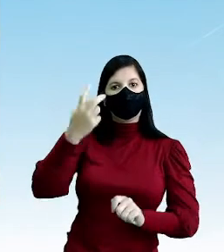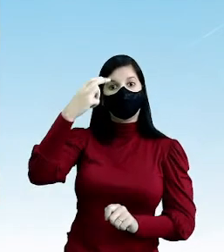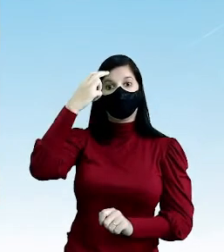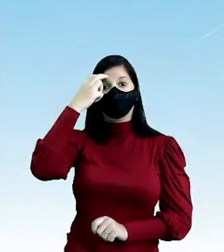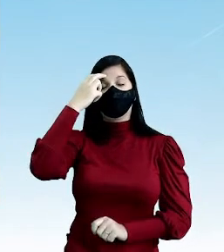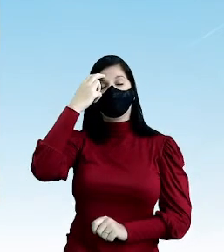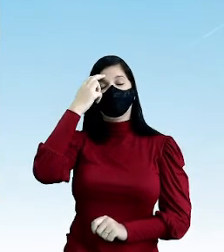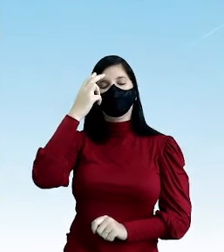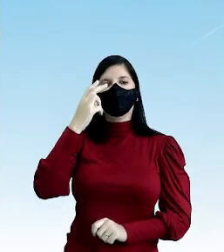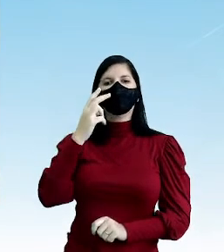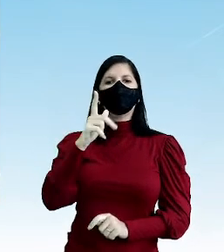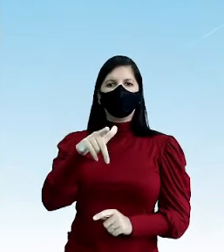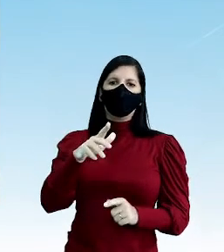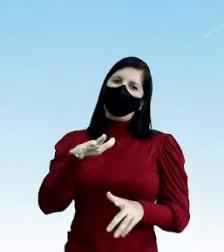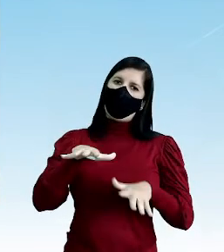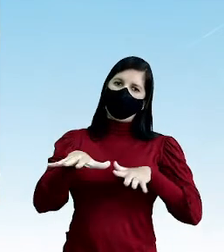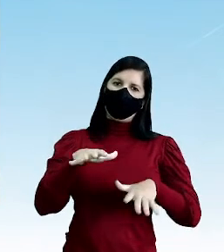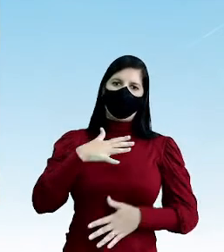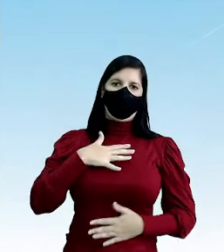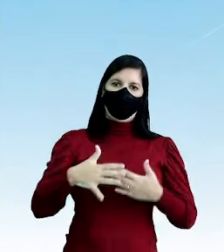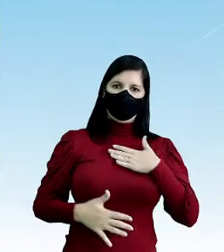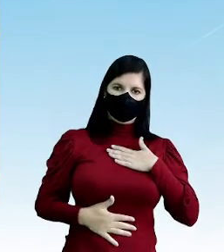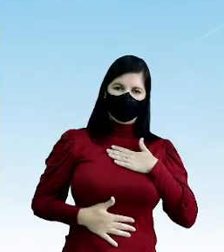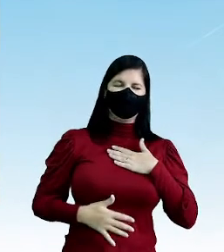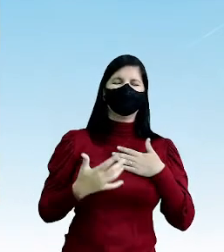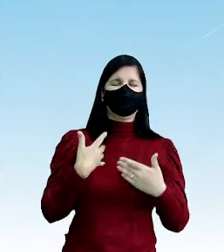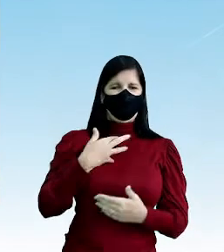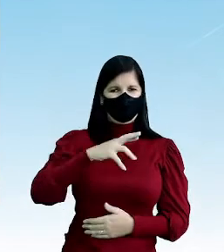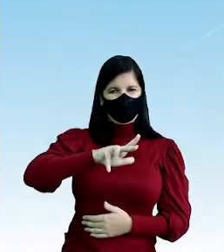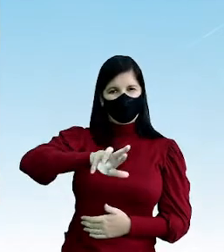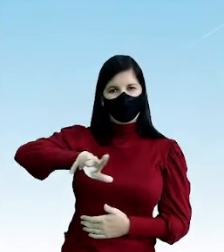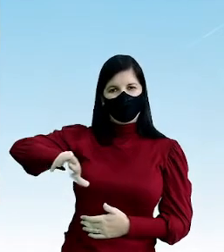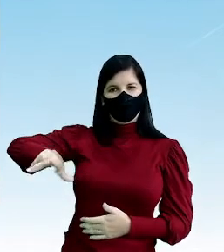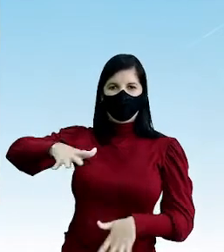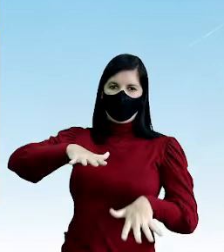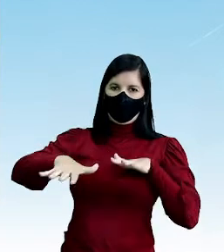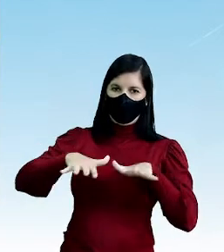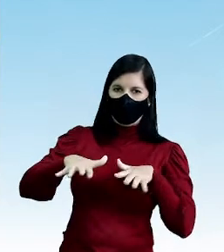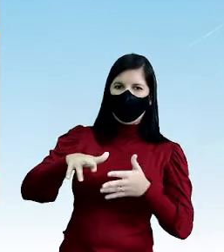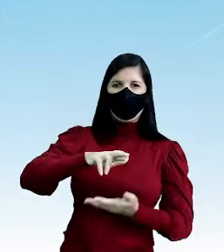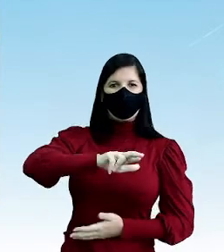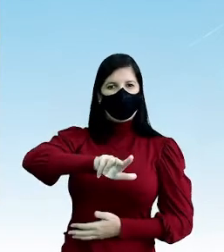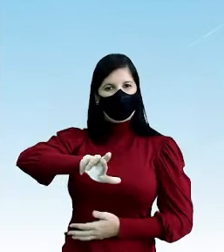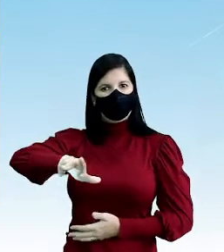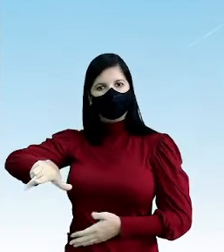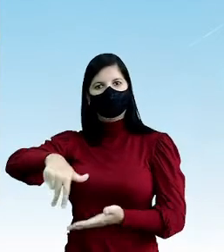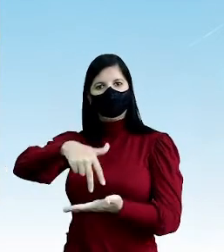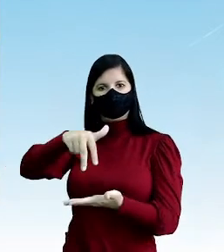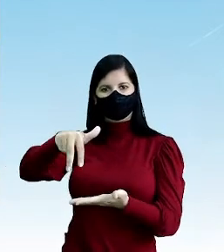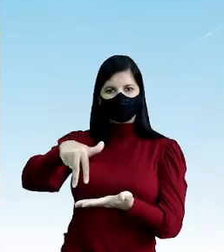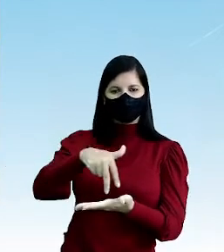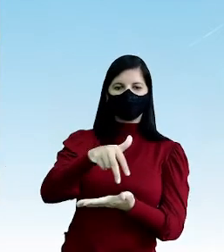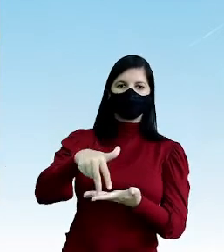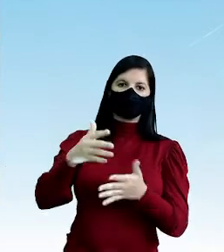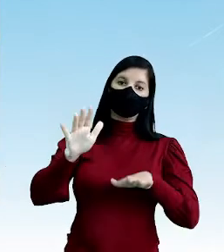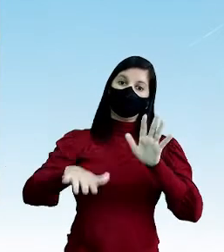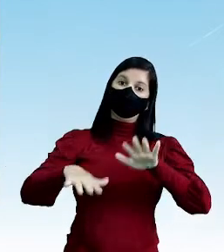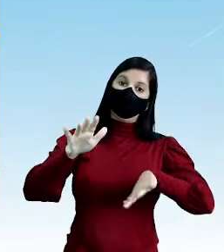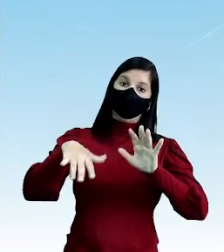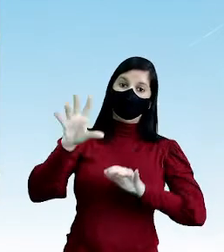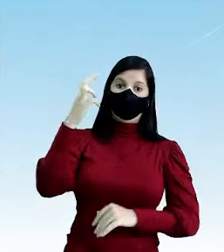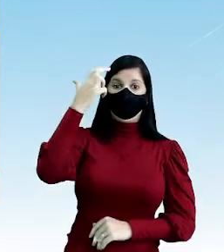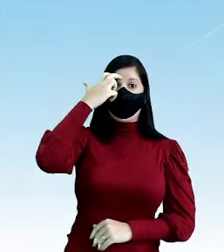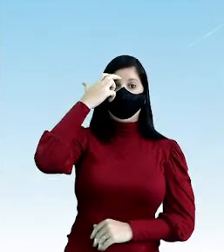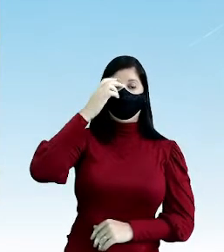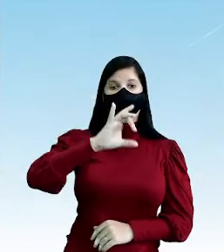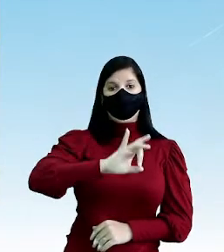que se baseia no movimento do corpo. Então, vai ter vários tipos de movimentos, vários tipos de dança. E também vai depender da cultura